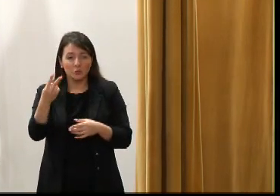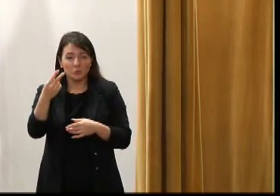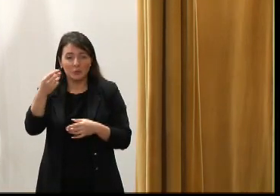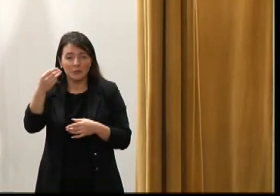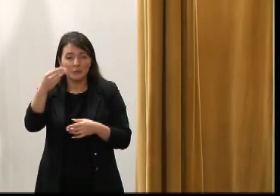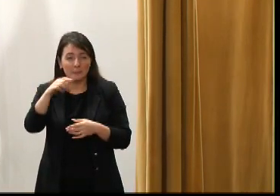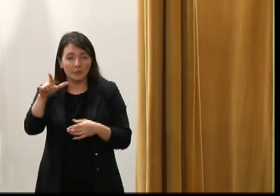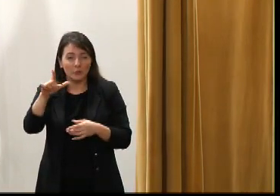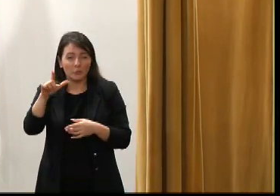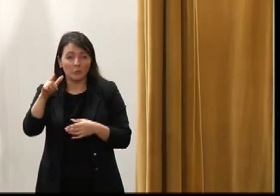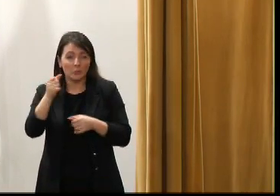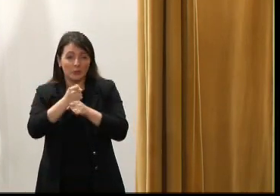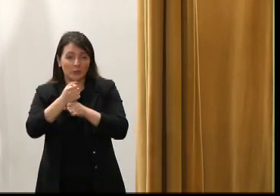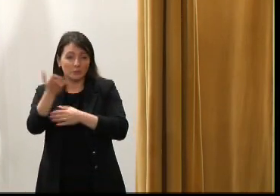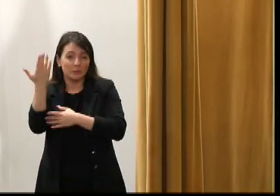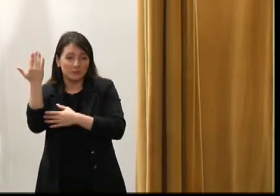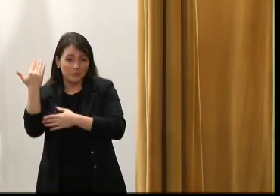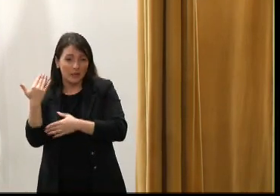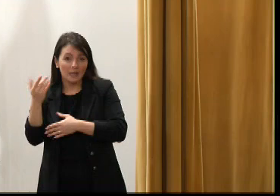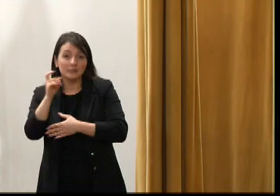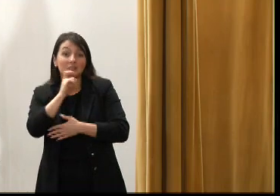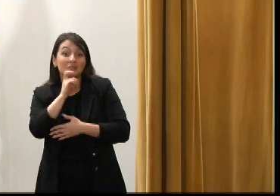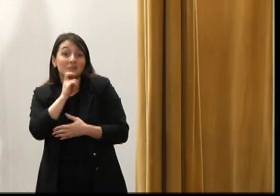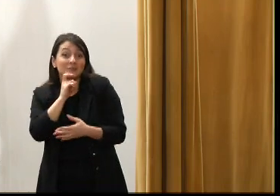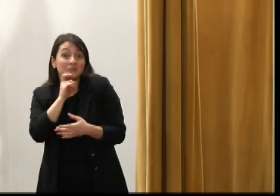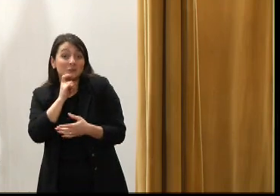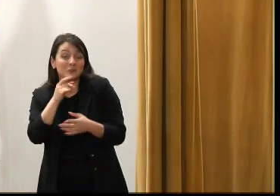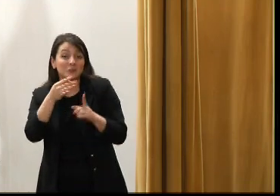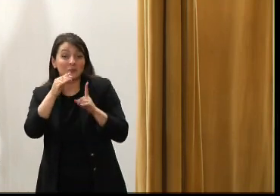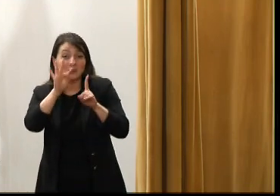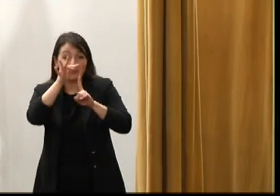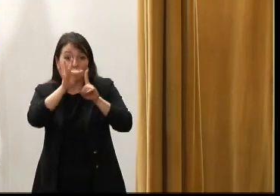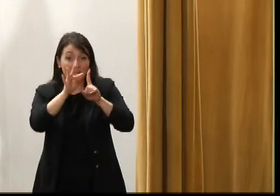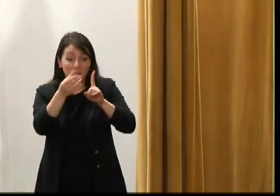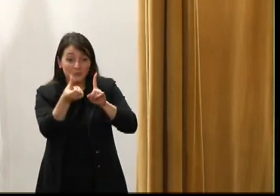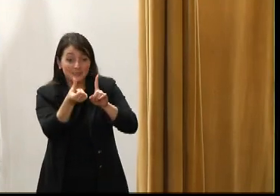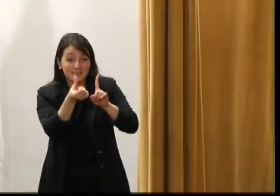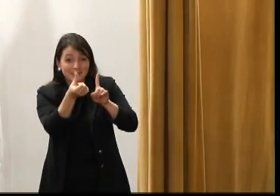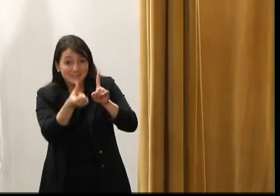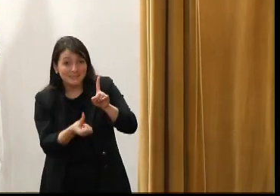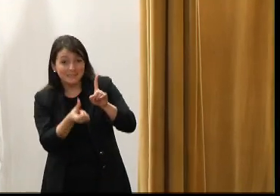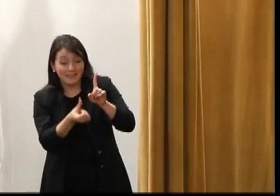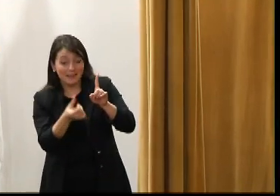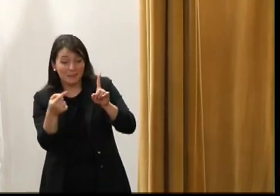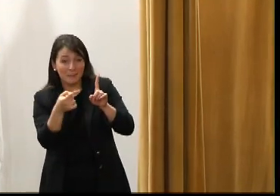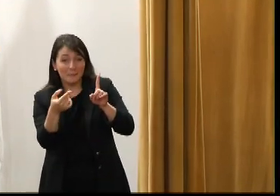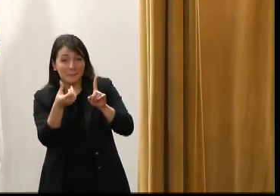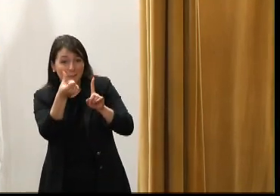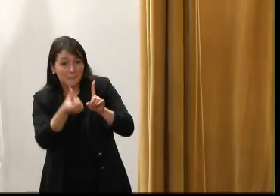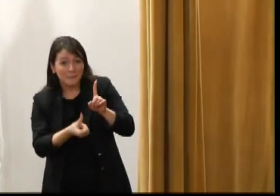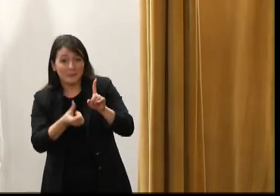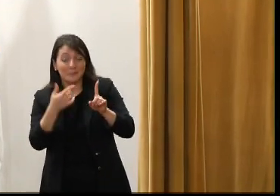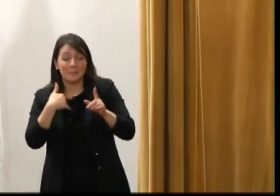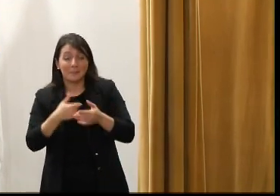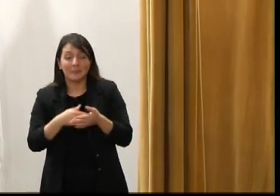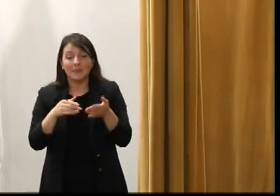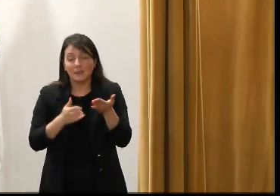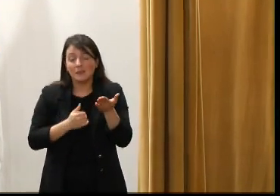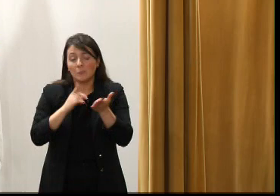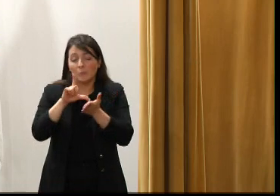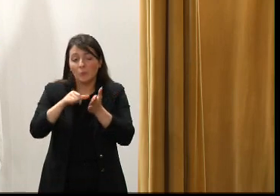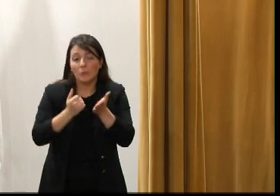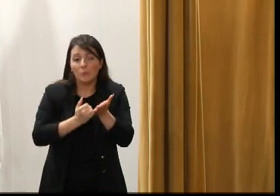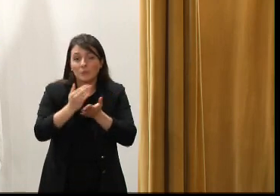atrás, foi o ápice, temperaturas, em média, 6 graus abaixo do que temos hoje. Aí entramos num processo de aquecimento relativamente